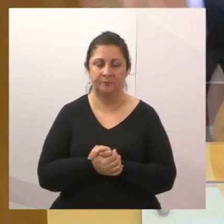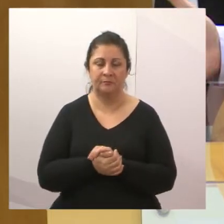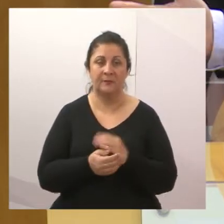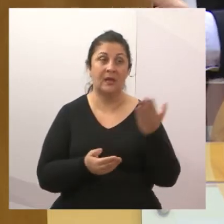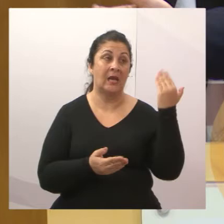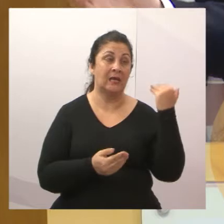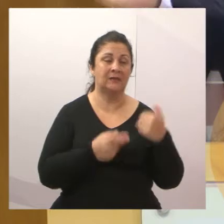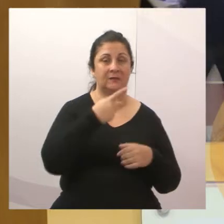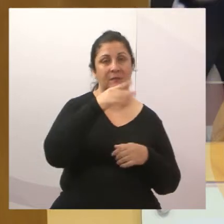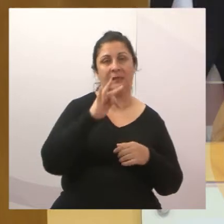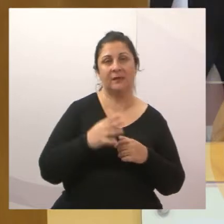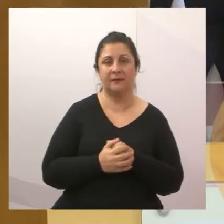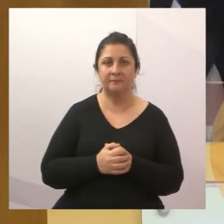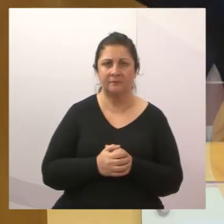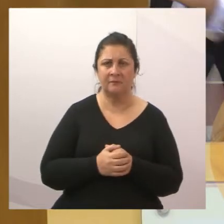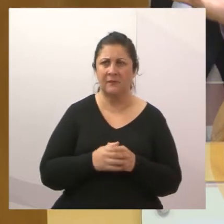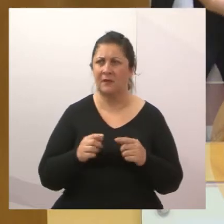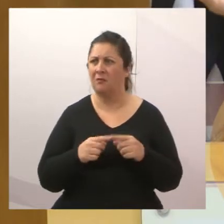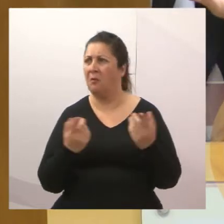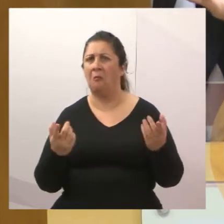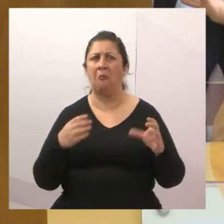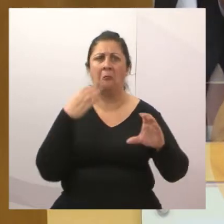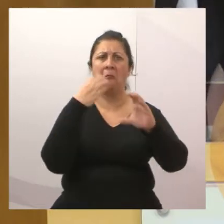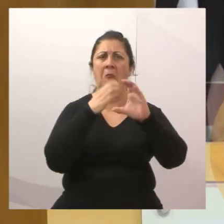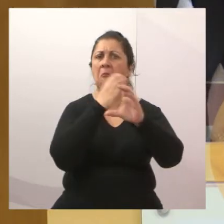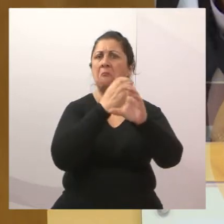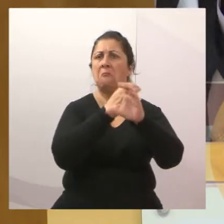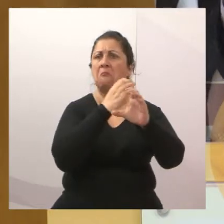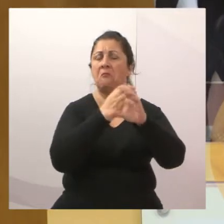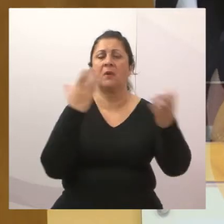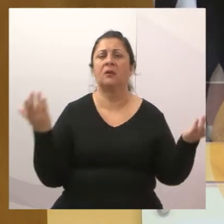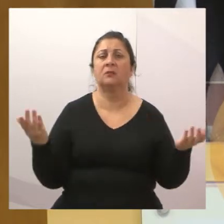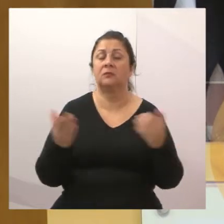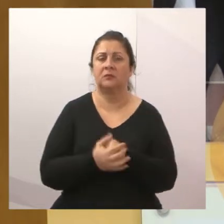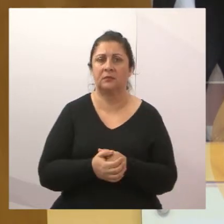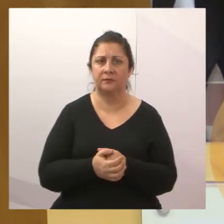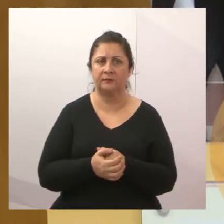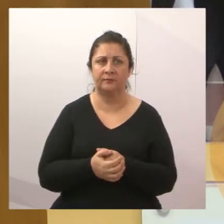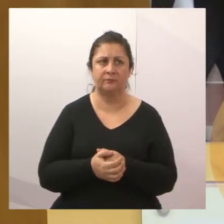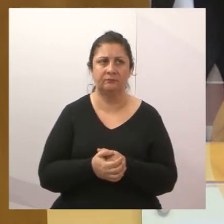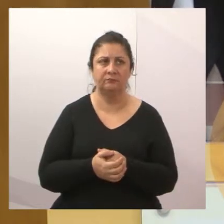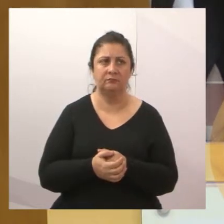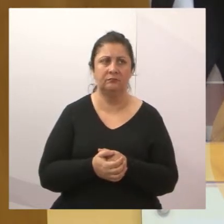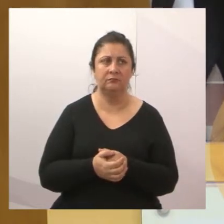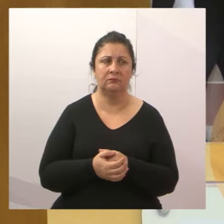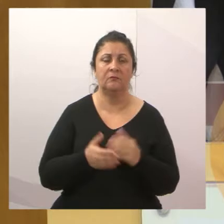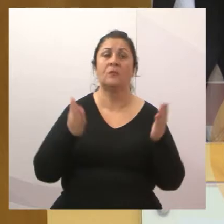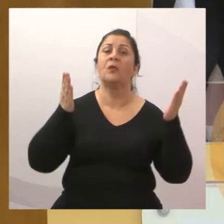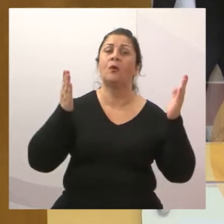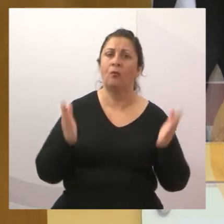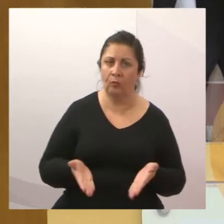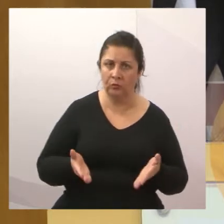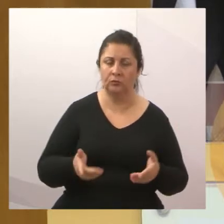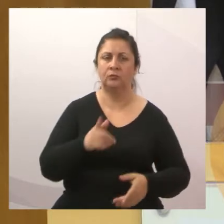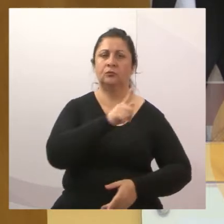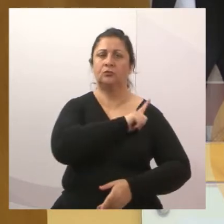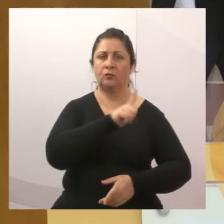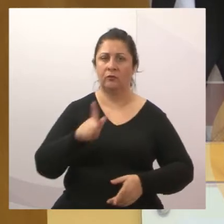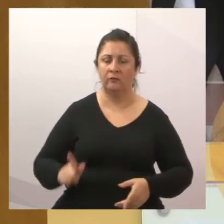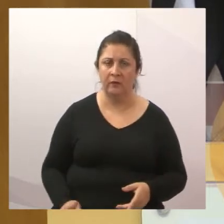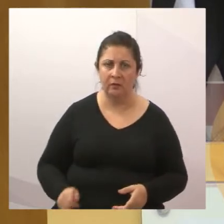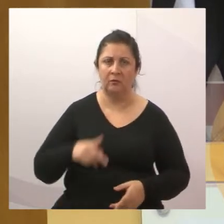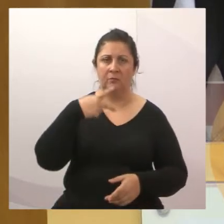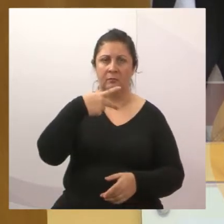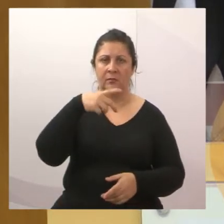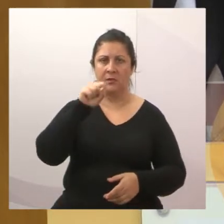do PT. Então, eles não se comunicam, né? Não se comunicam. E aí, hoje, o governo do estado é